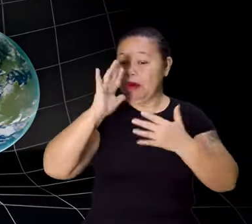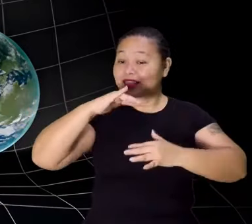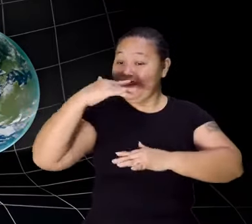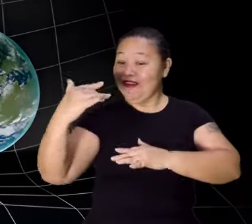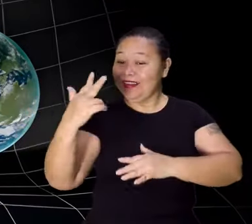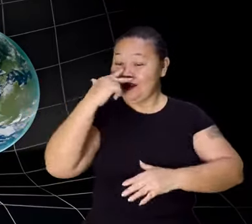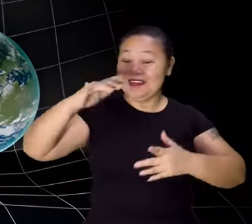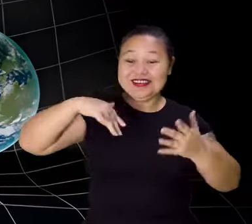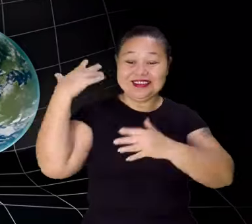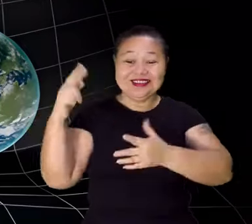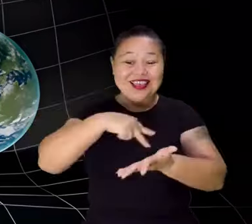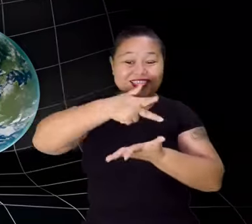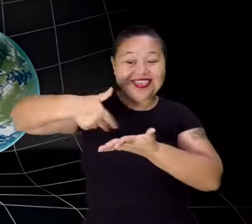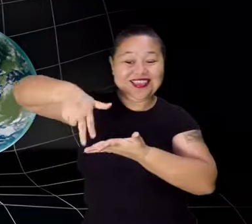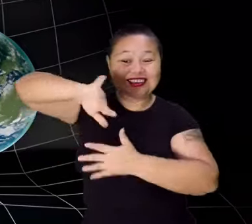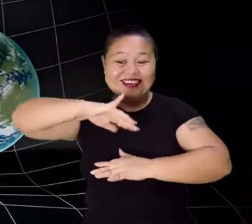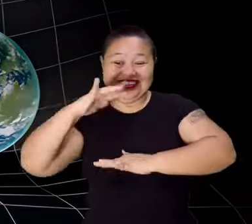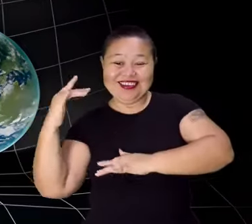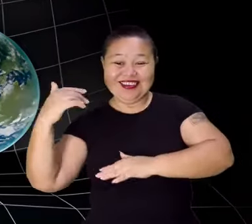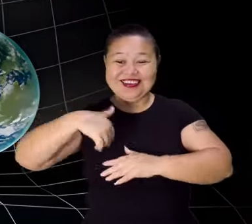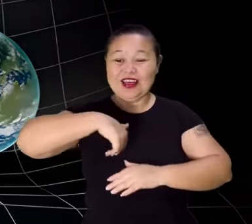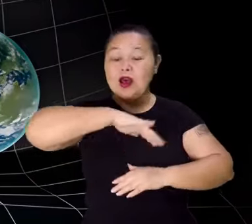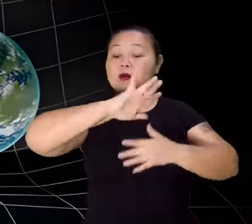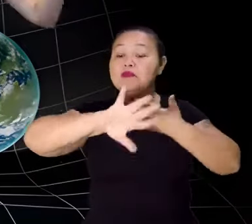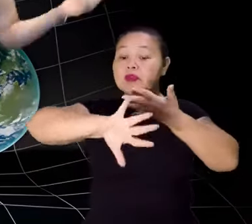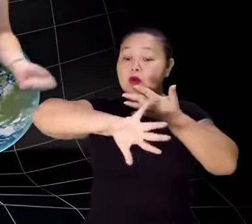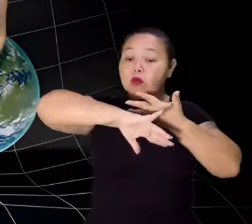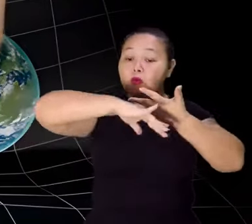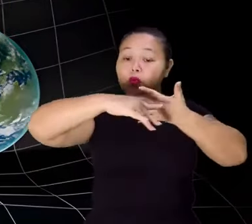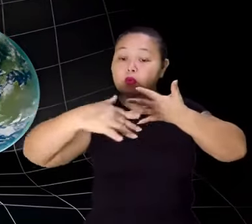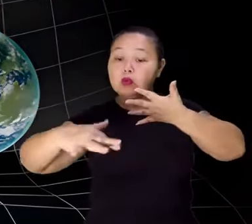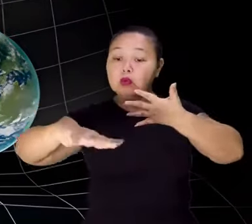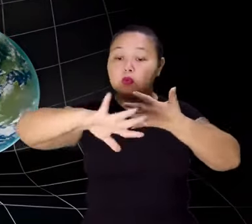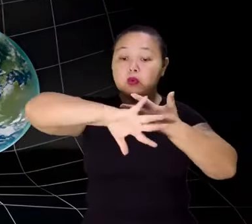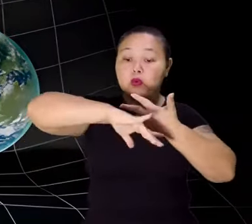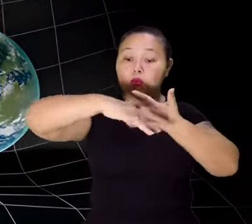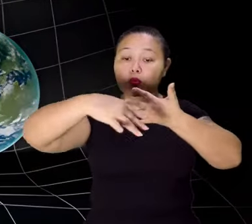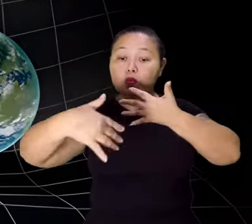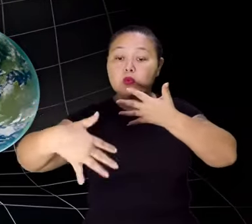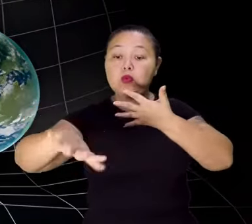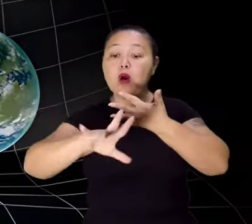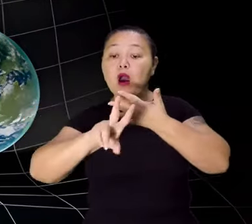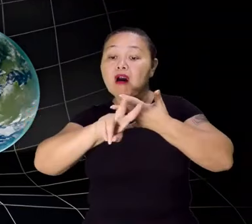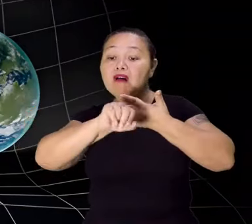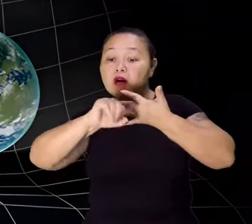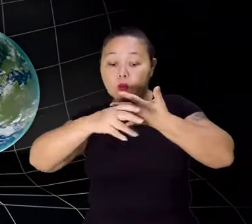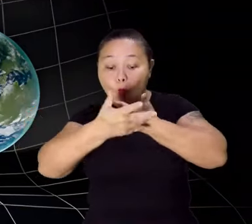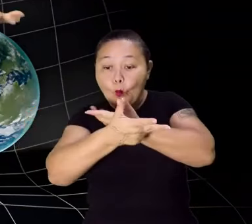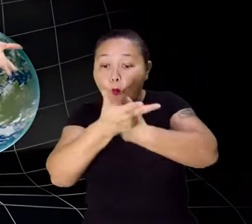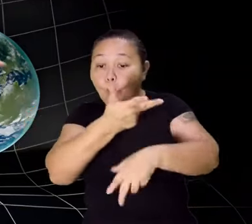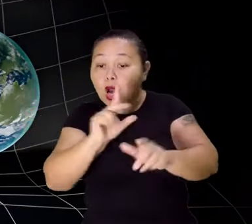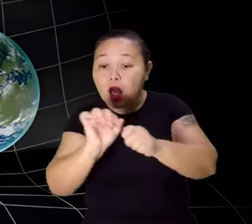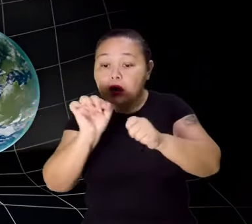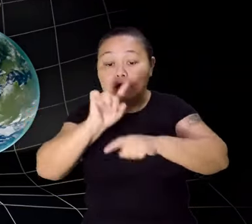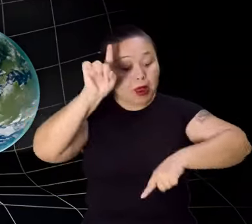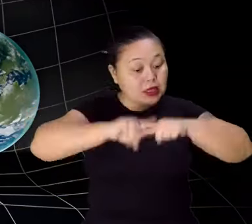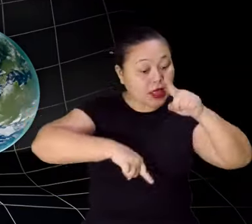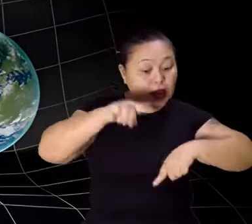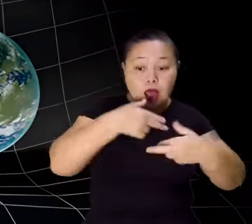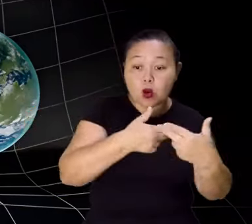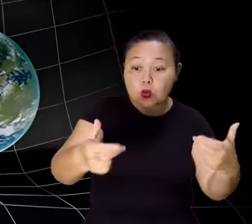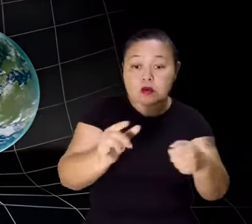mão... Através de ondas, pessoal, eletromagnética, elas se propagam no vácuo, se propagam em meios materiais